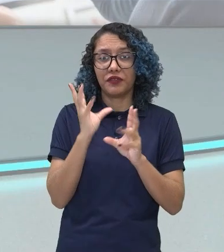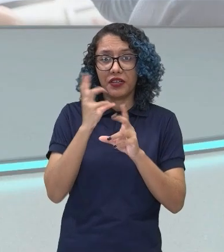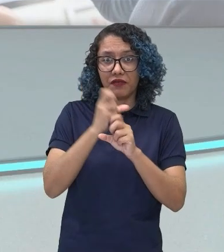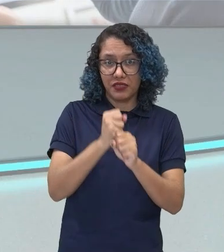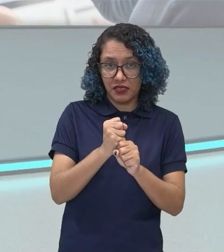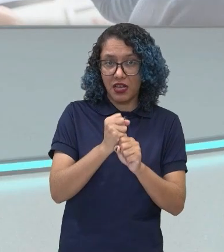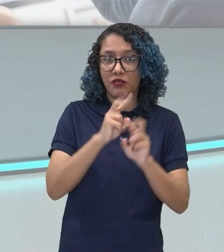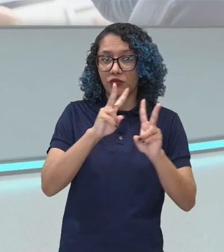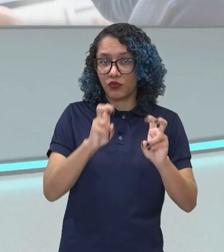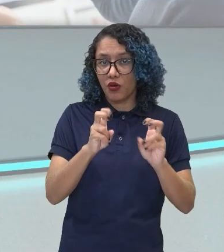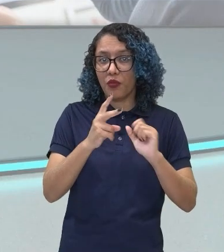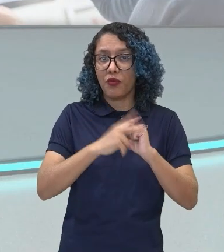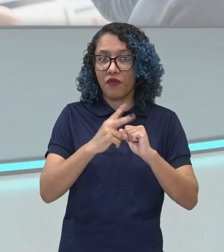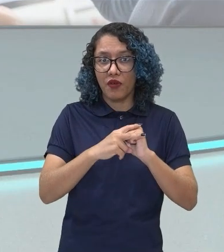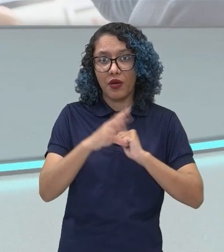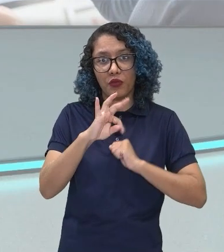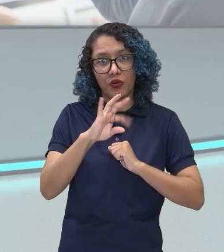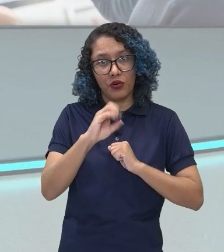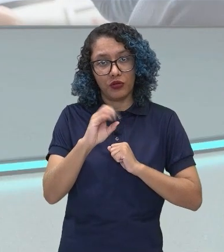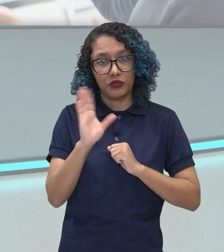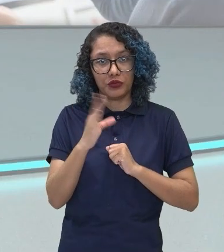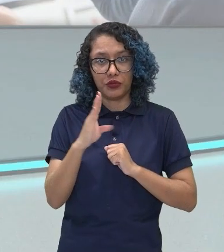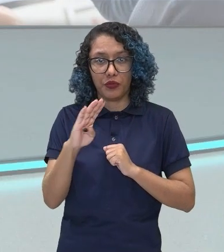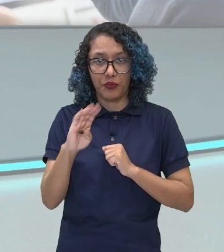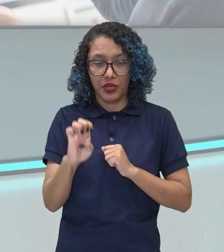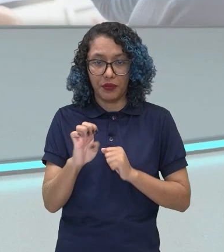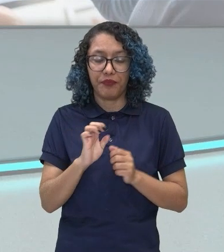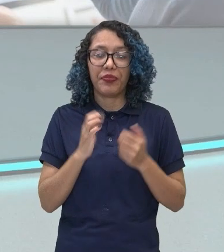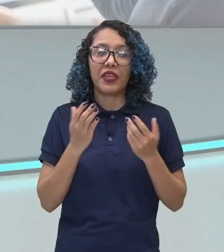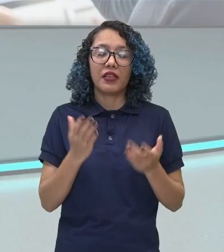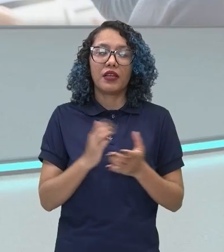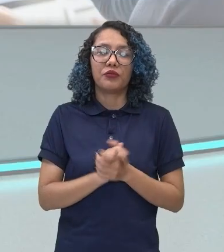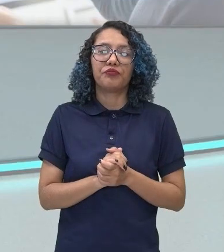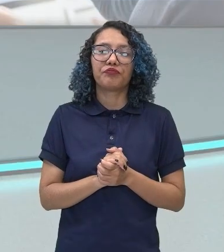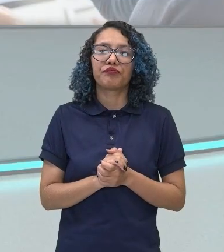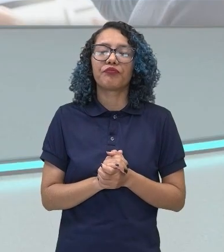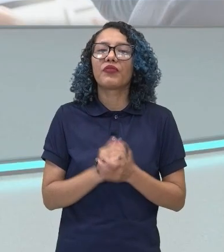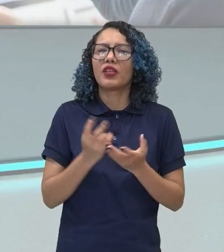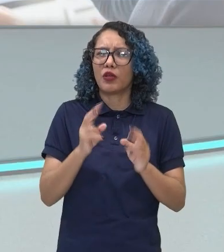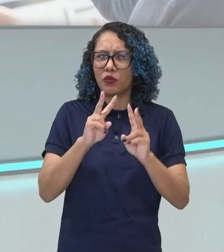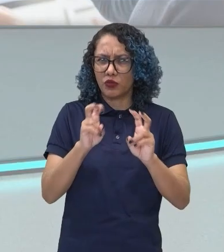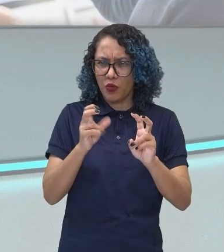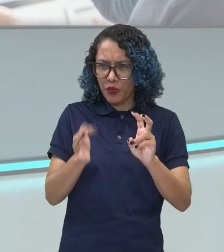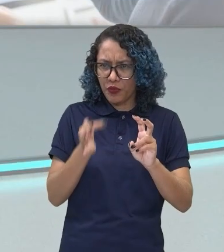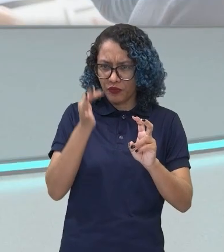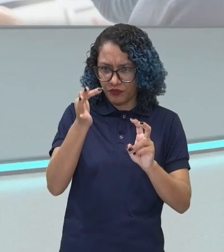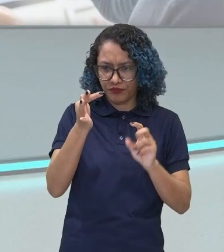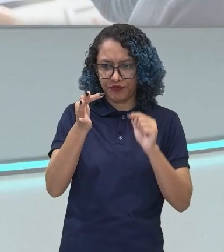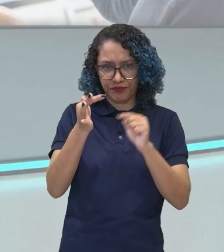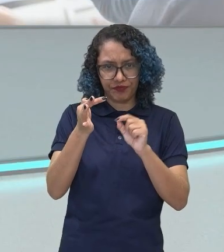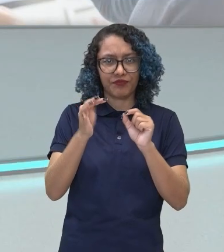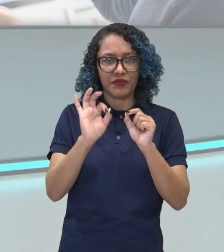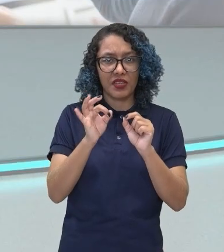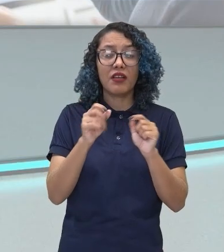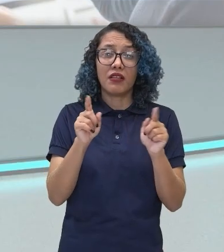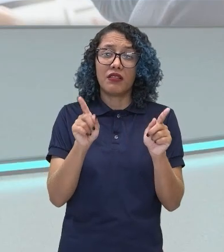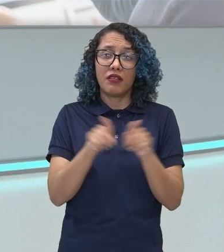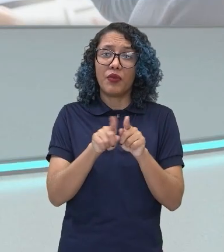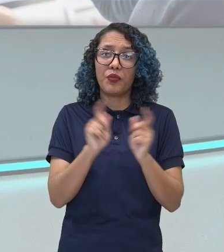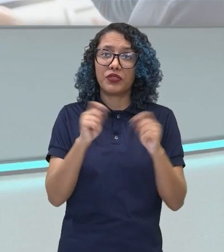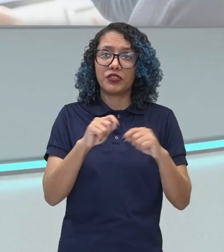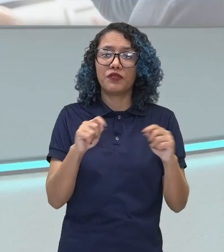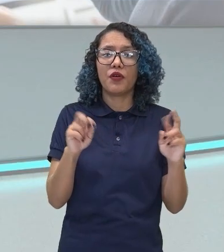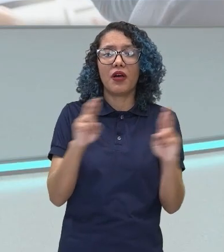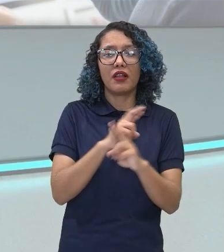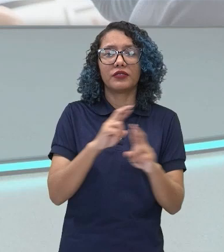be. Quando a gente fala de futuro, a gente também pode estar falando aí sobre as profissões que nós